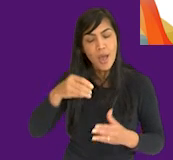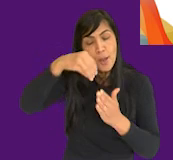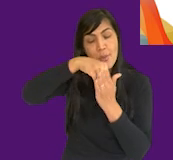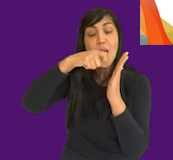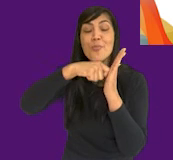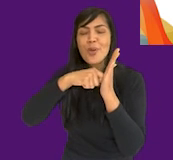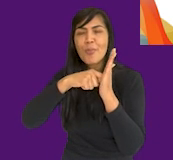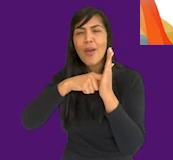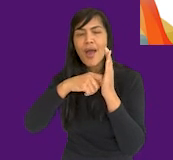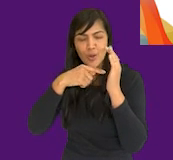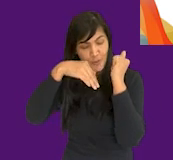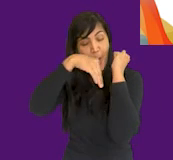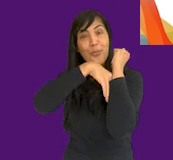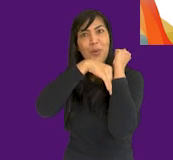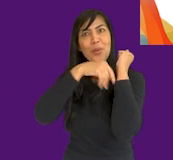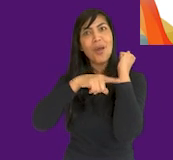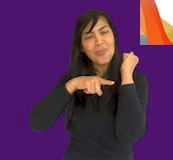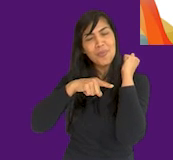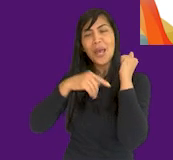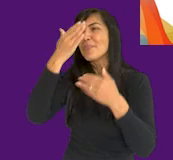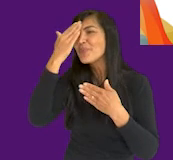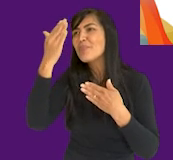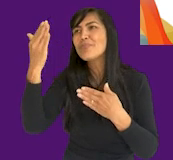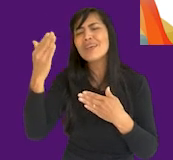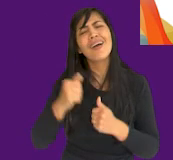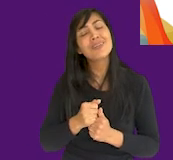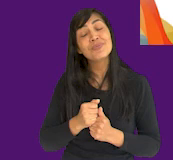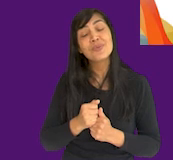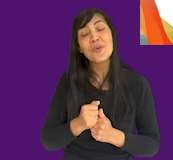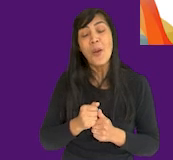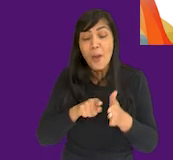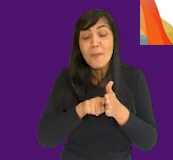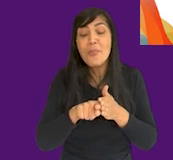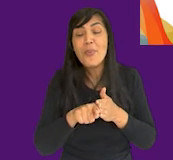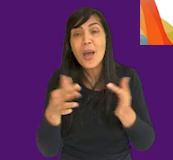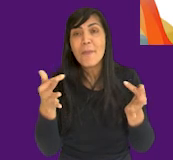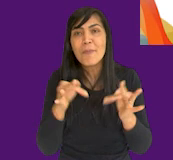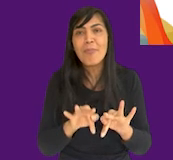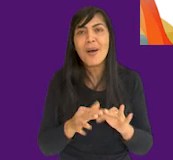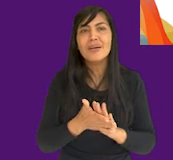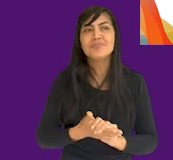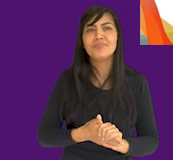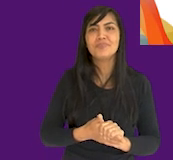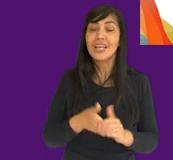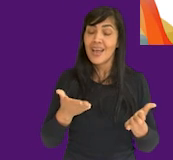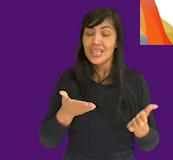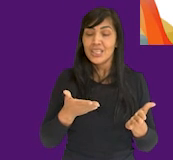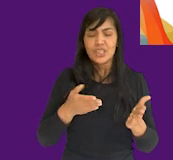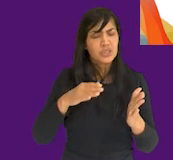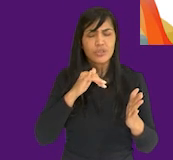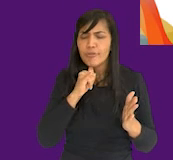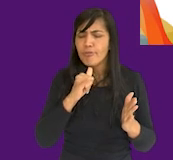programa ali no seu bolso com uma carta na manga para saber o que fazer muito obrigado uma pergunta final